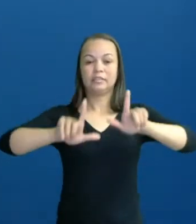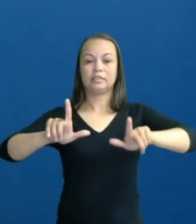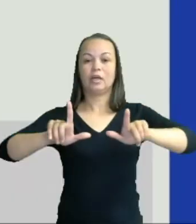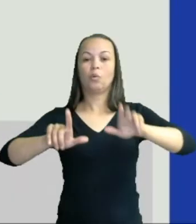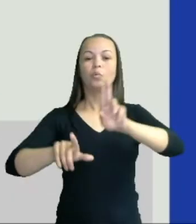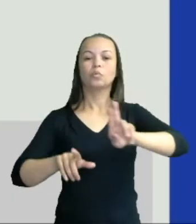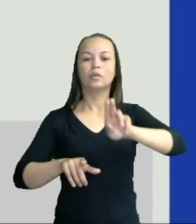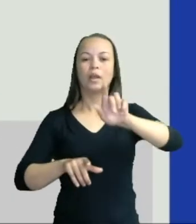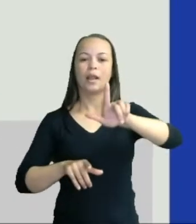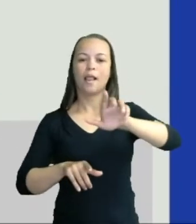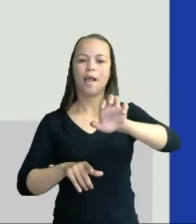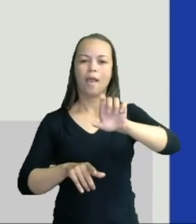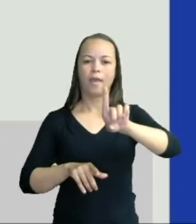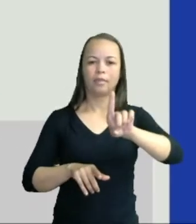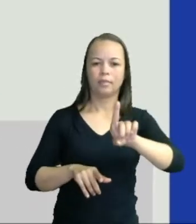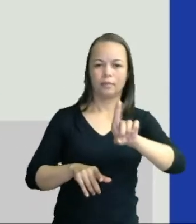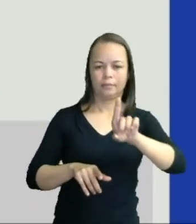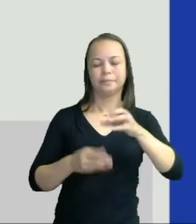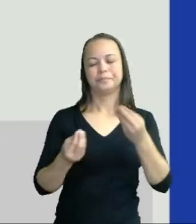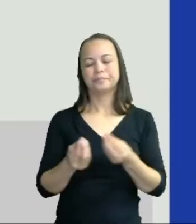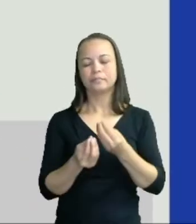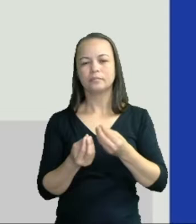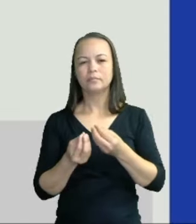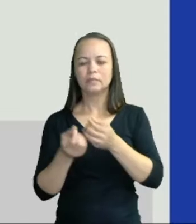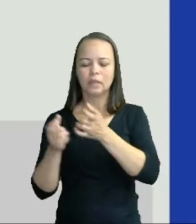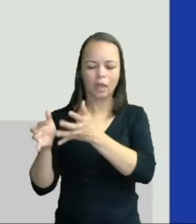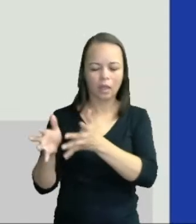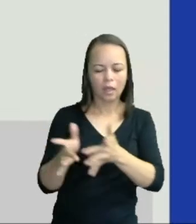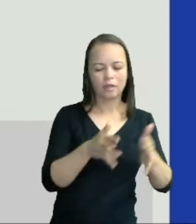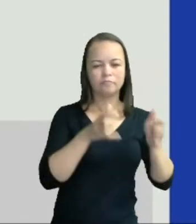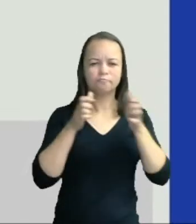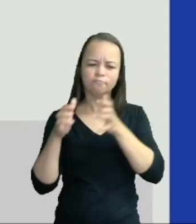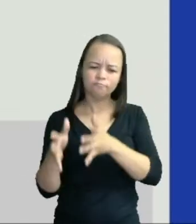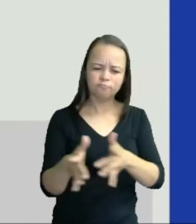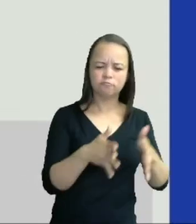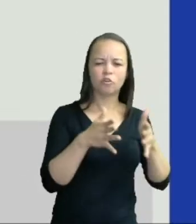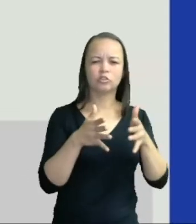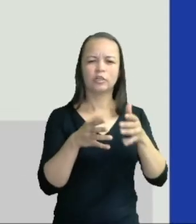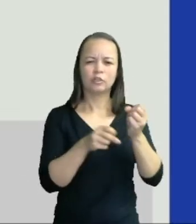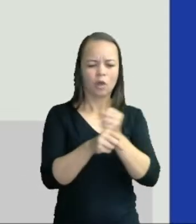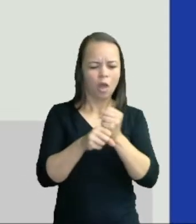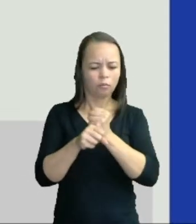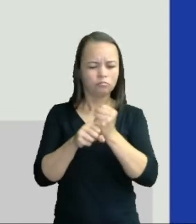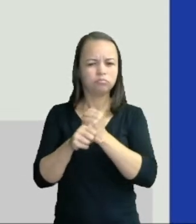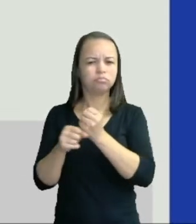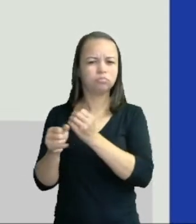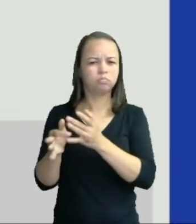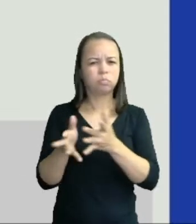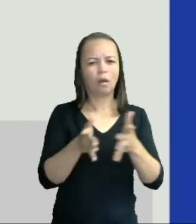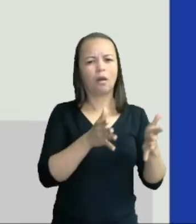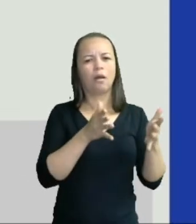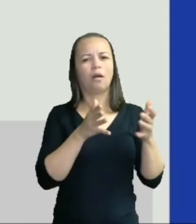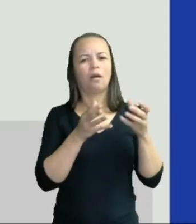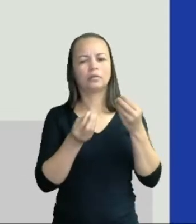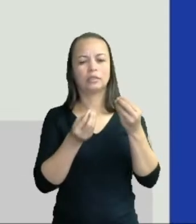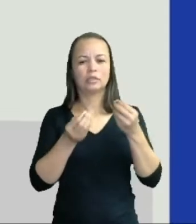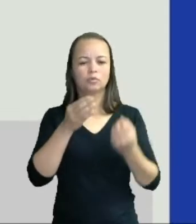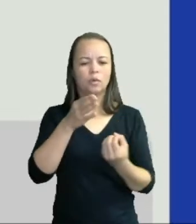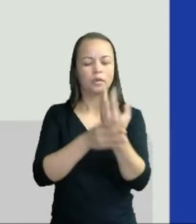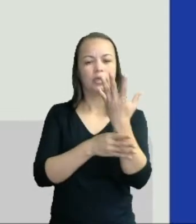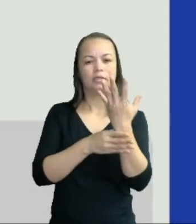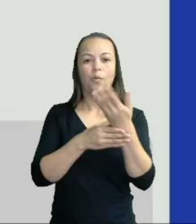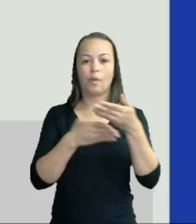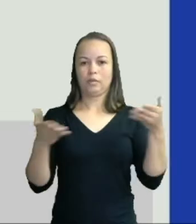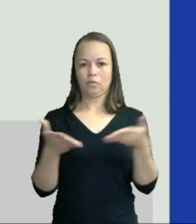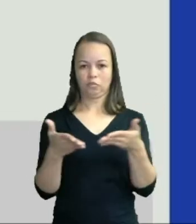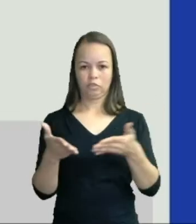certo? Acima de uma linha do tempo, mostrando a evolução da televisão ao longo do tempo, desde a sua criação até